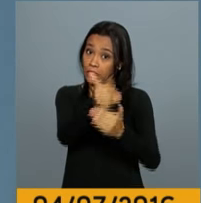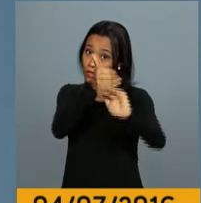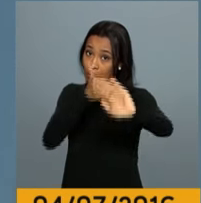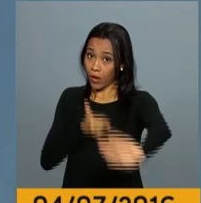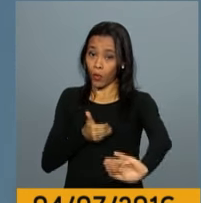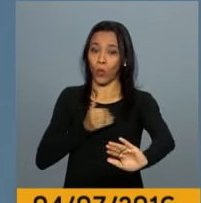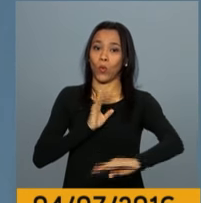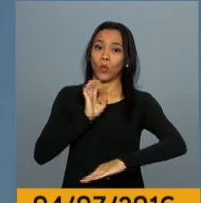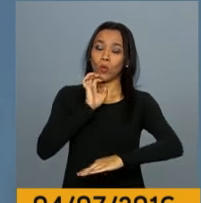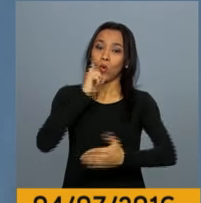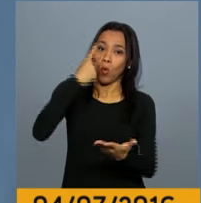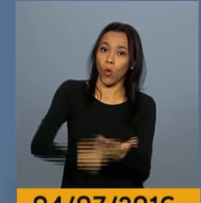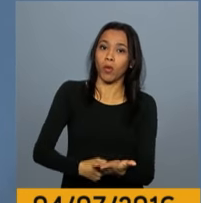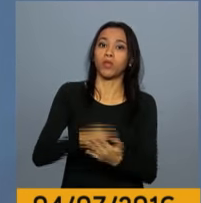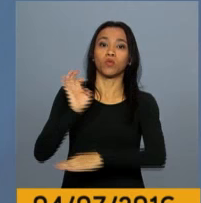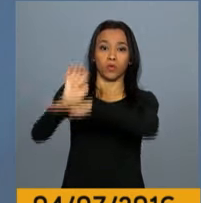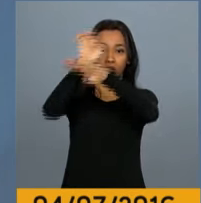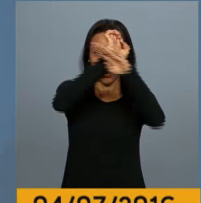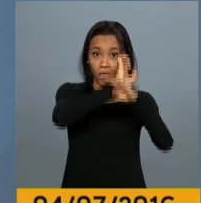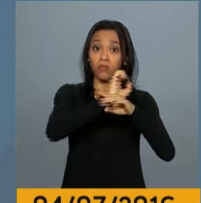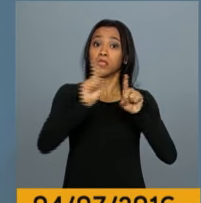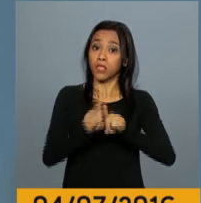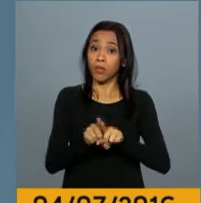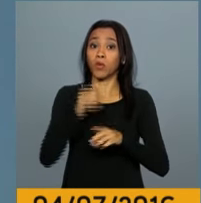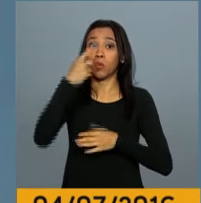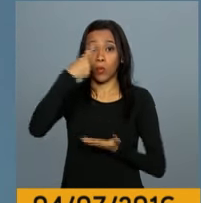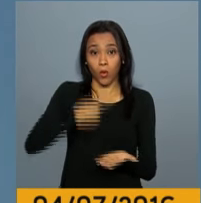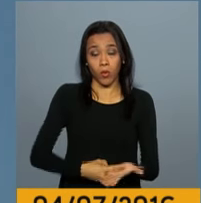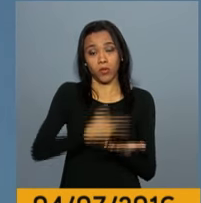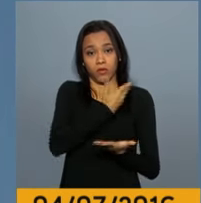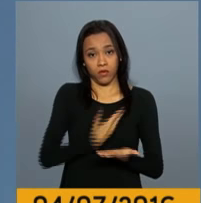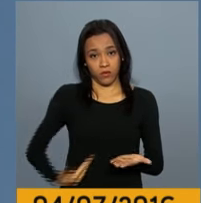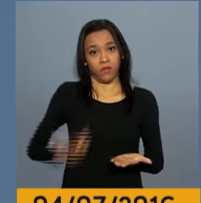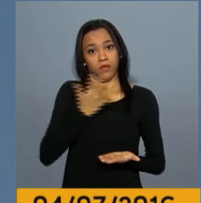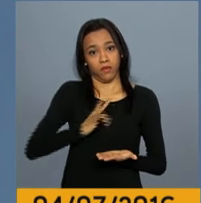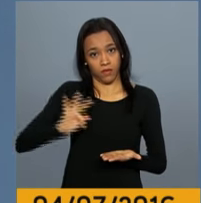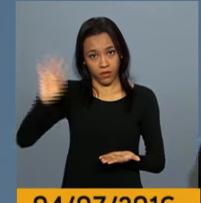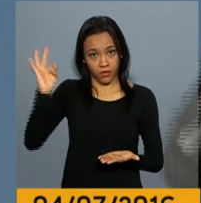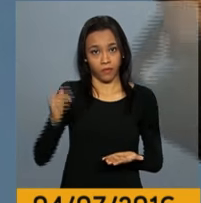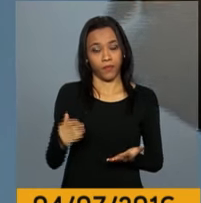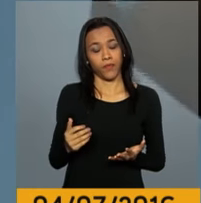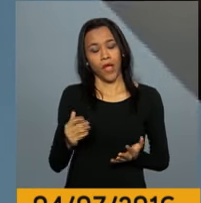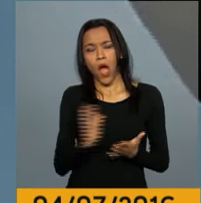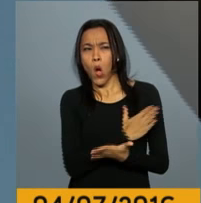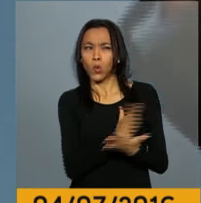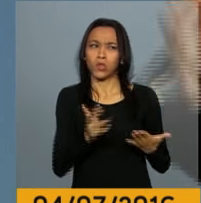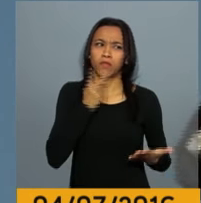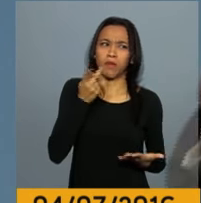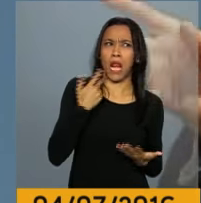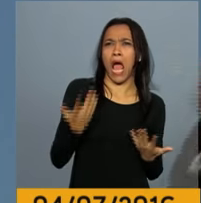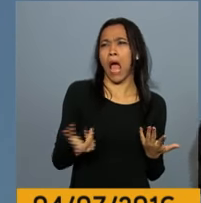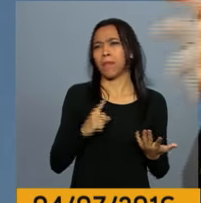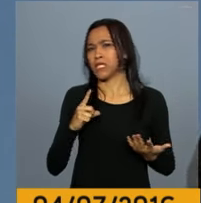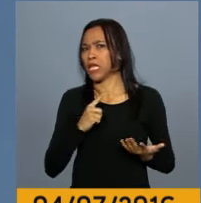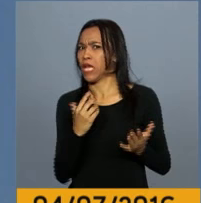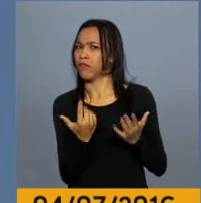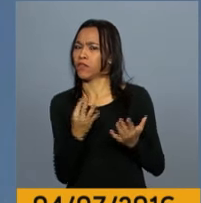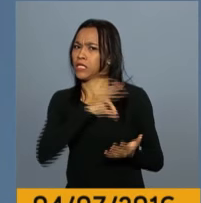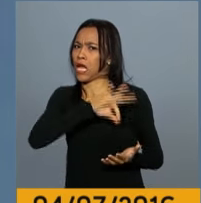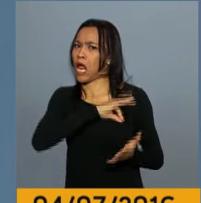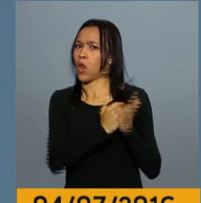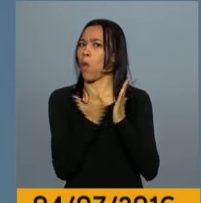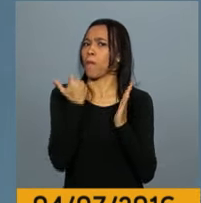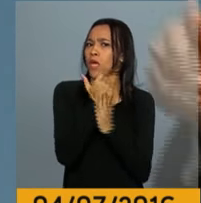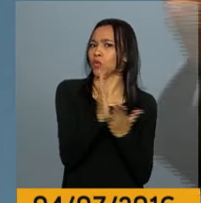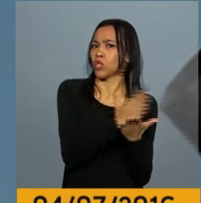Não há dificuldades em relação a isso. Eu sei que vez ou outra se diz, bom, mas houve uns aumentos aí de funcionários, umas coisas